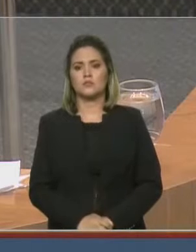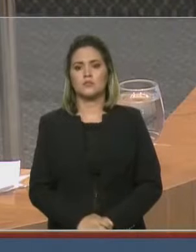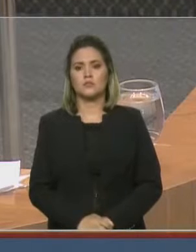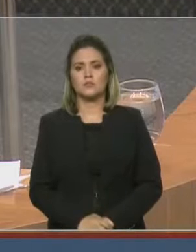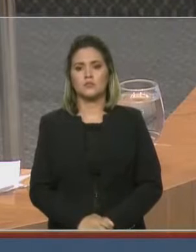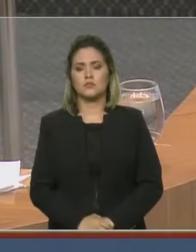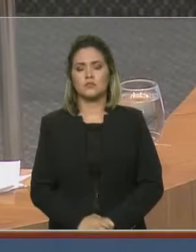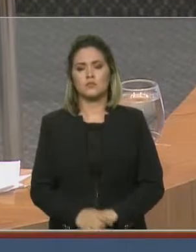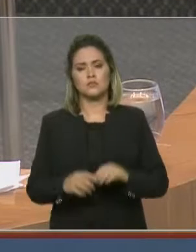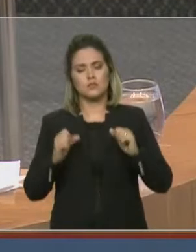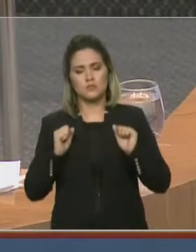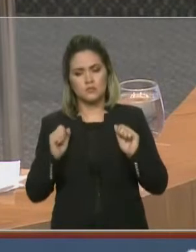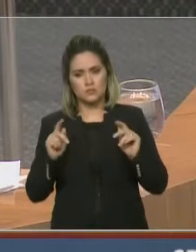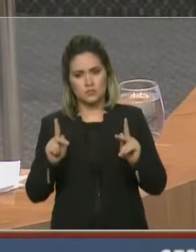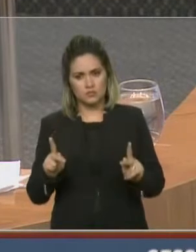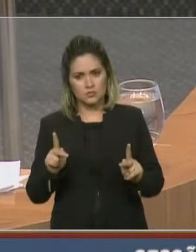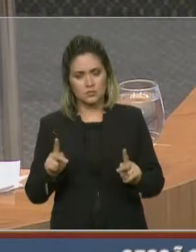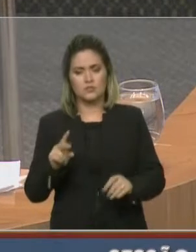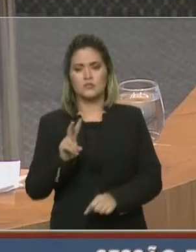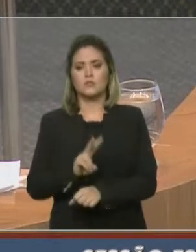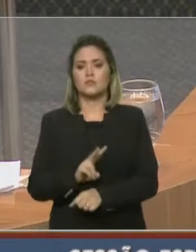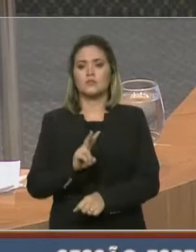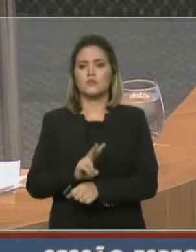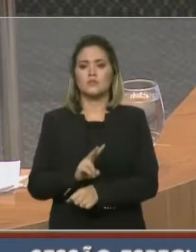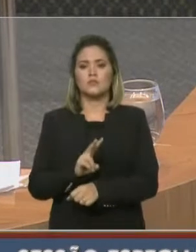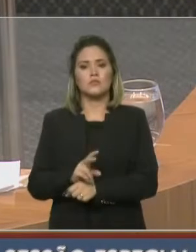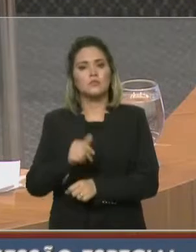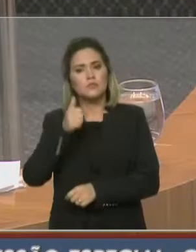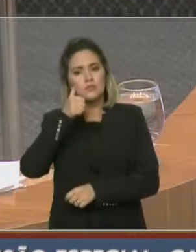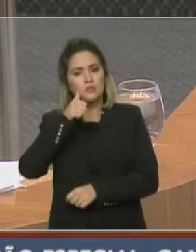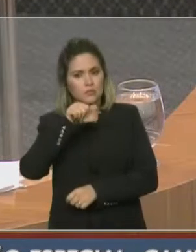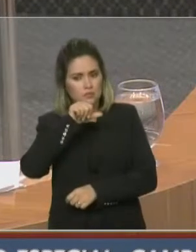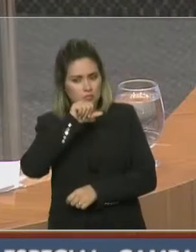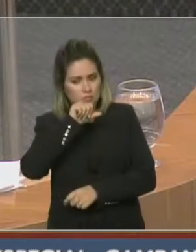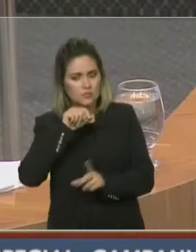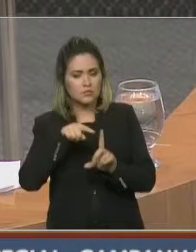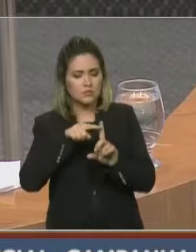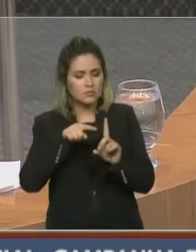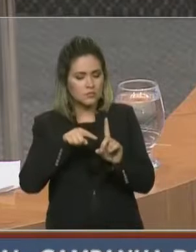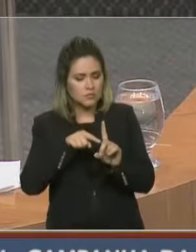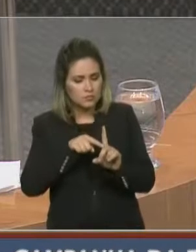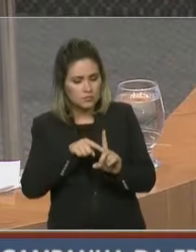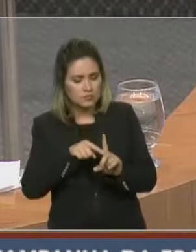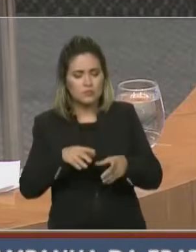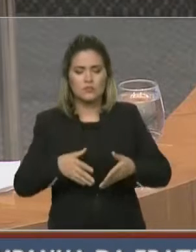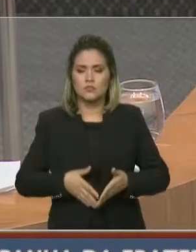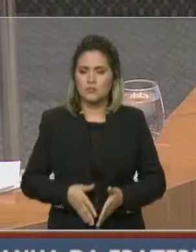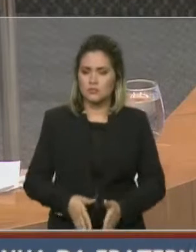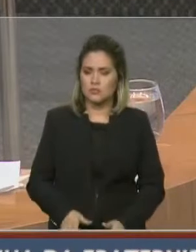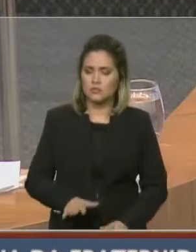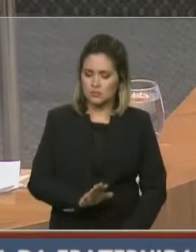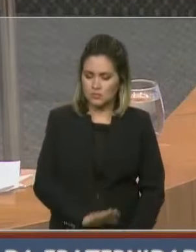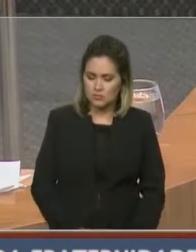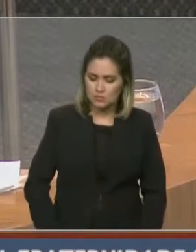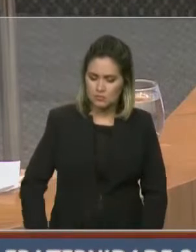proteção à maternidade e à infância, assistência aos